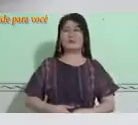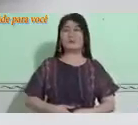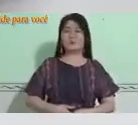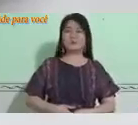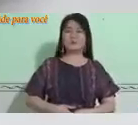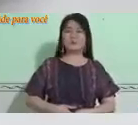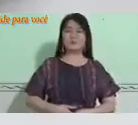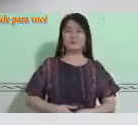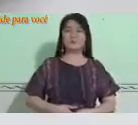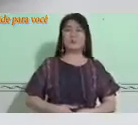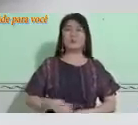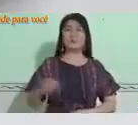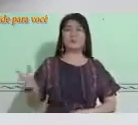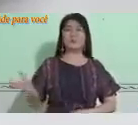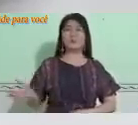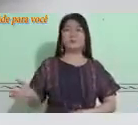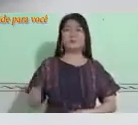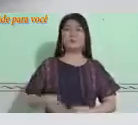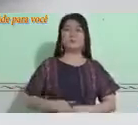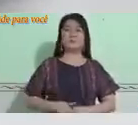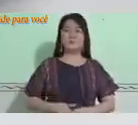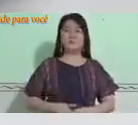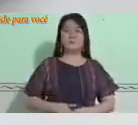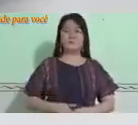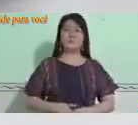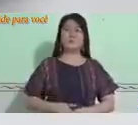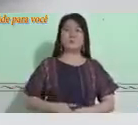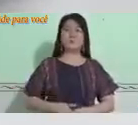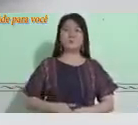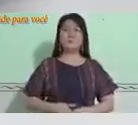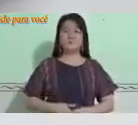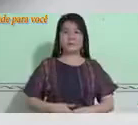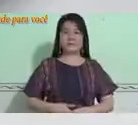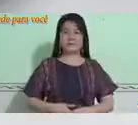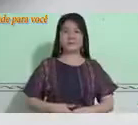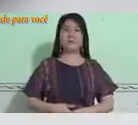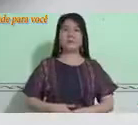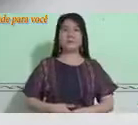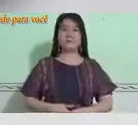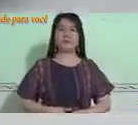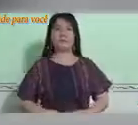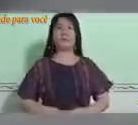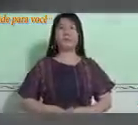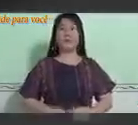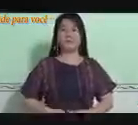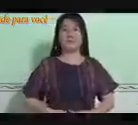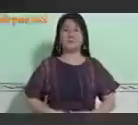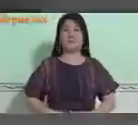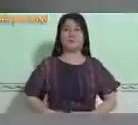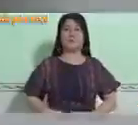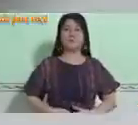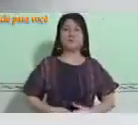de urmais, que ou é 30 minutos ou que seja acompanhada de outros sintomas com dor de cabeça muito forte,